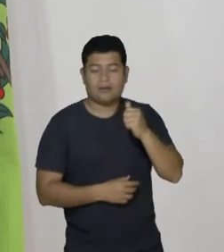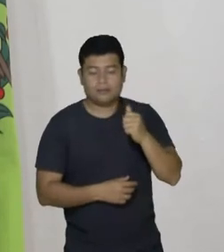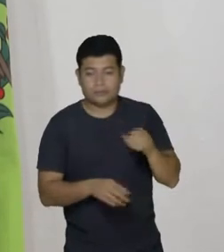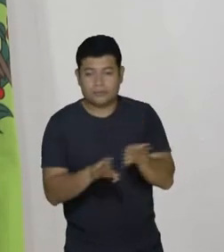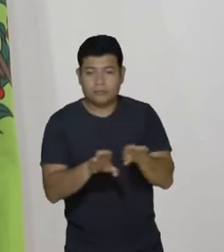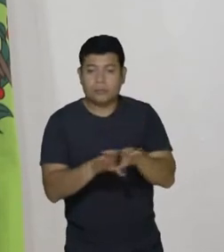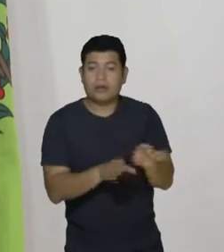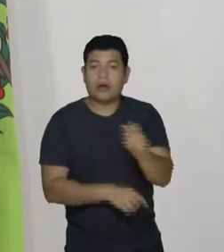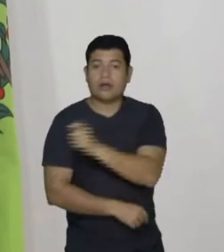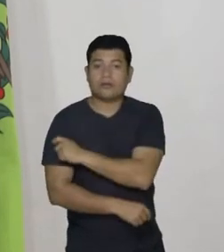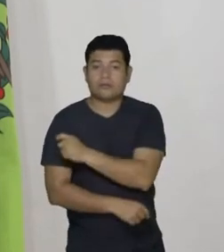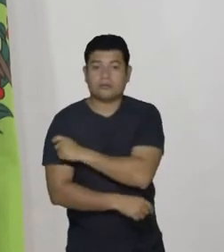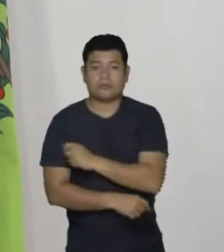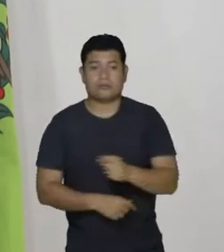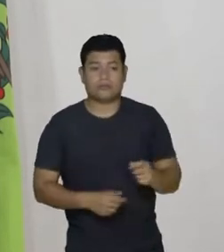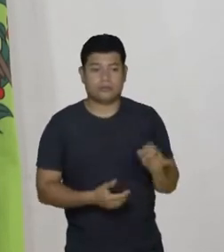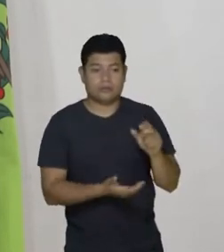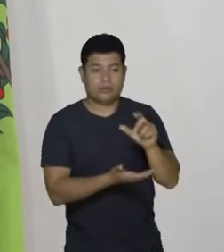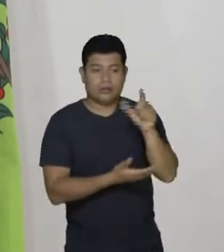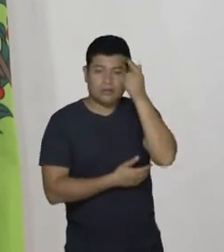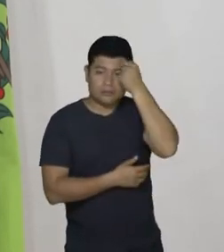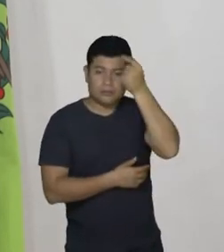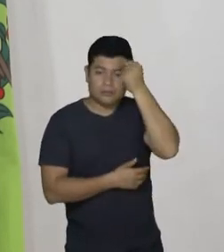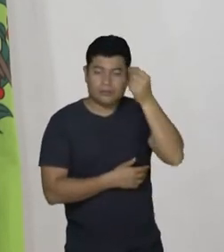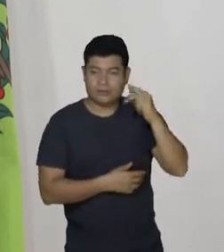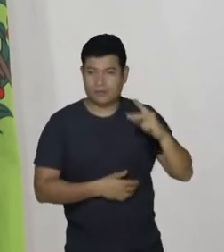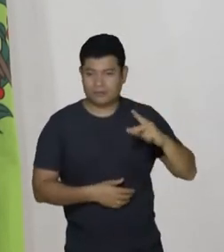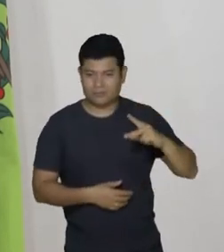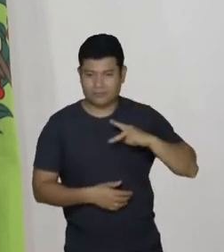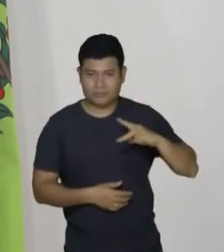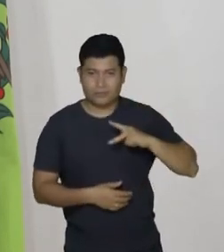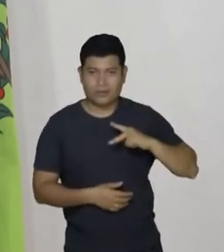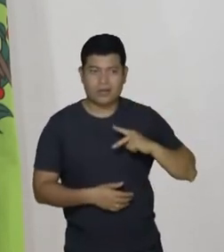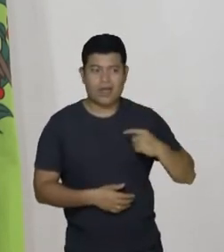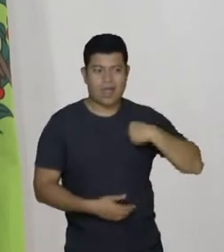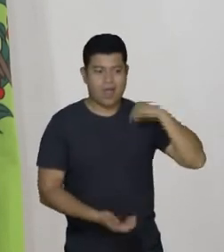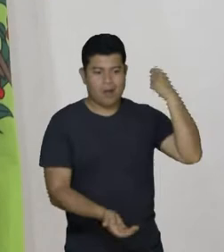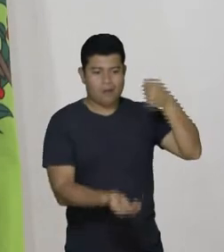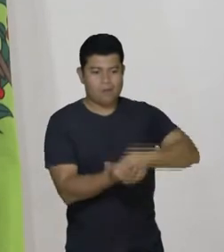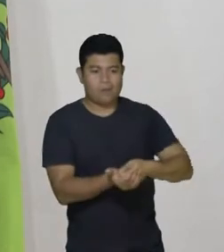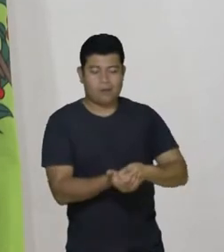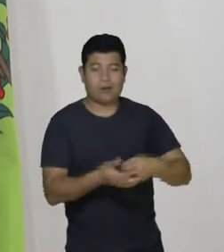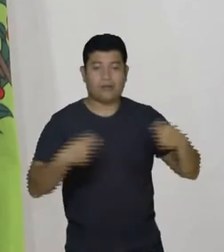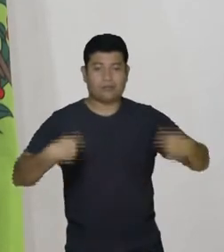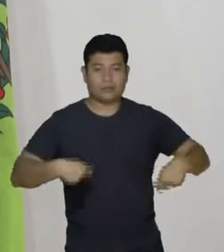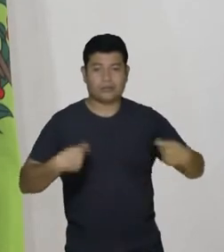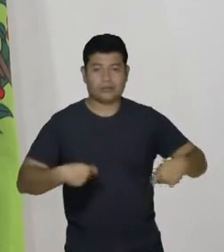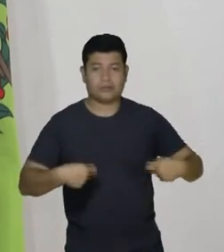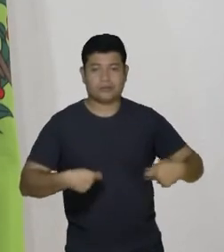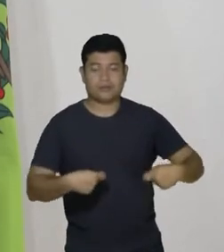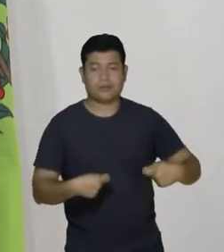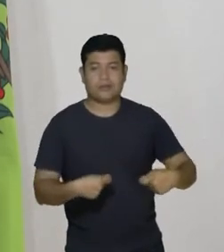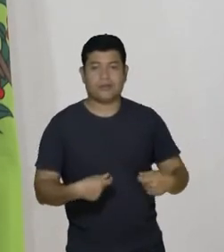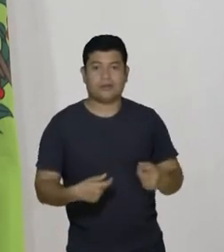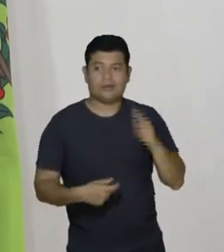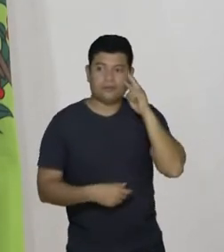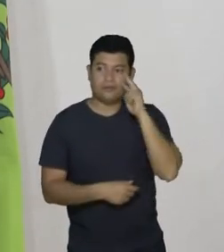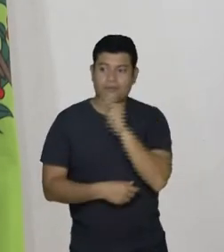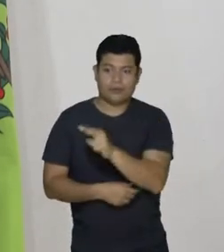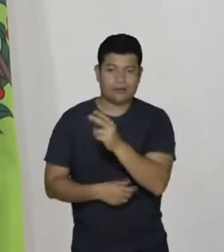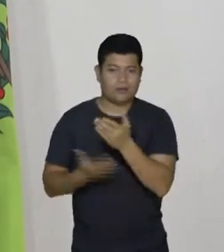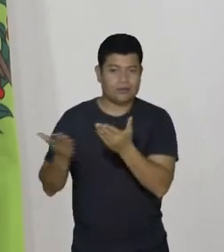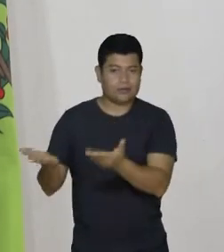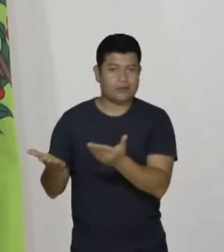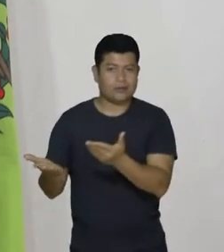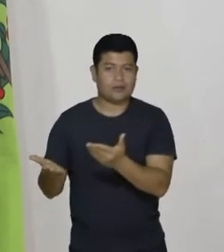particulares que dizem o seguinte: além de eu ter que pagar, eu tenho que ver isso. A universidade paga com